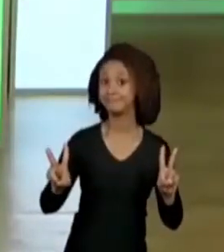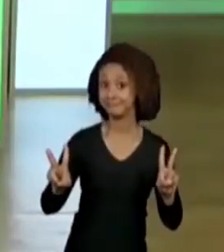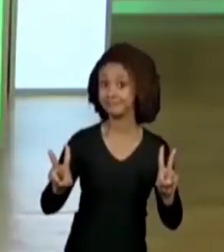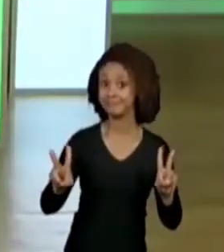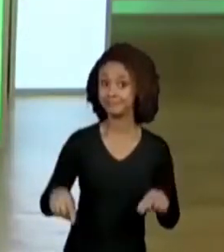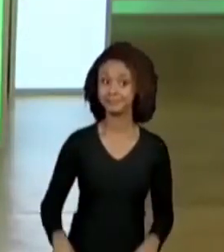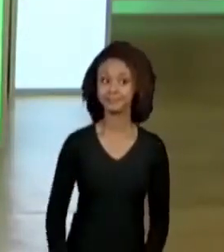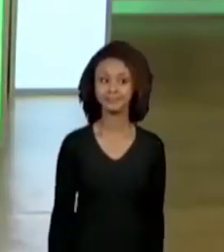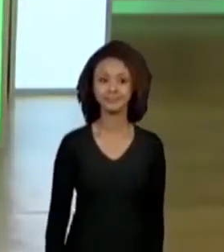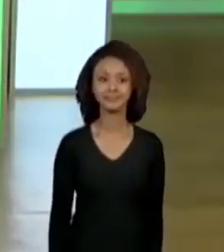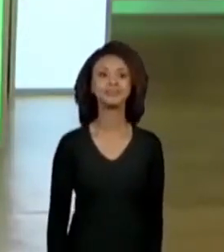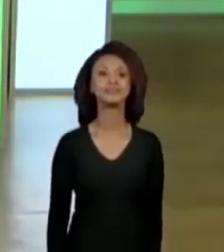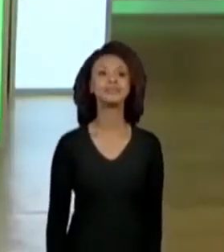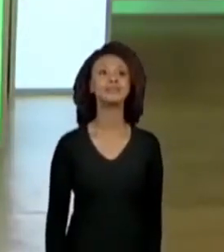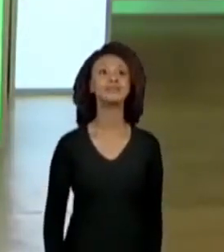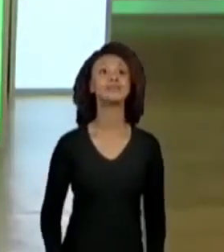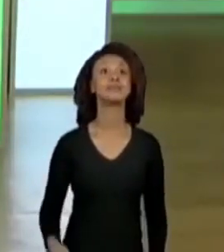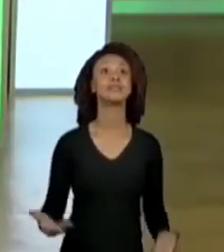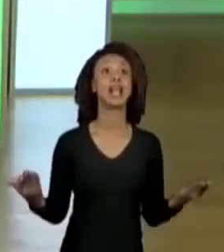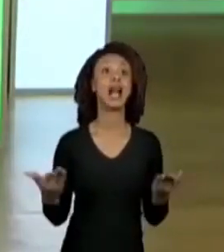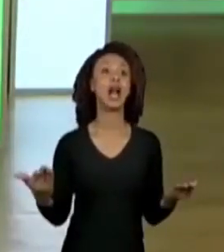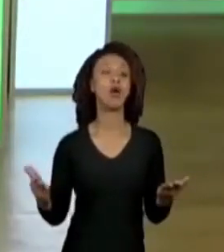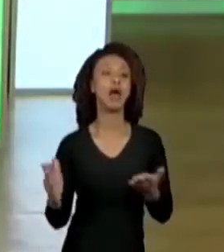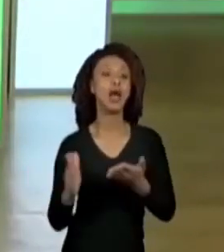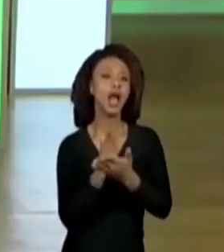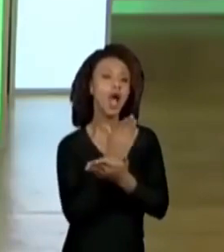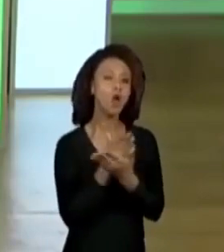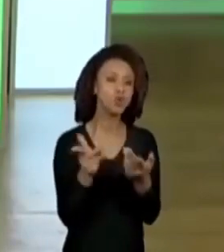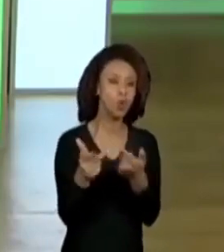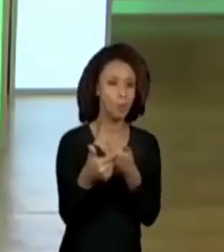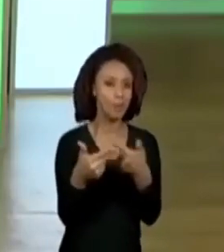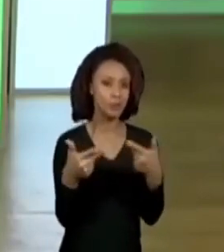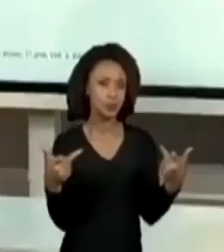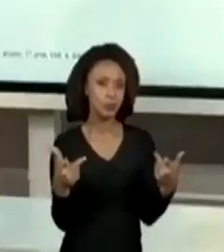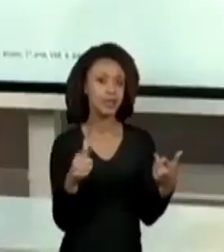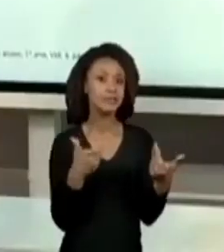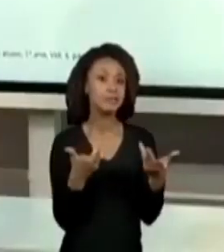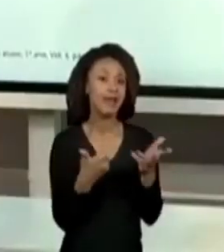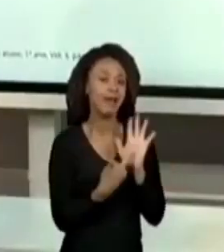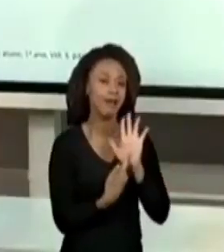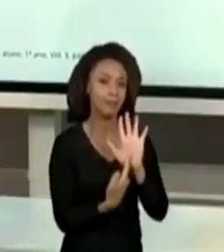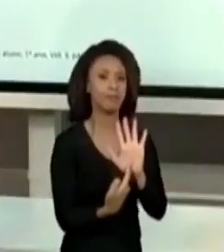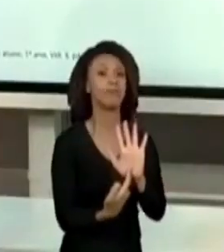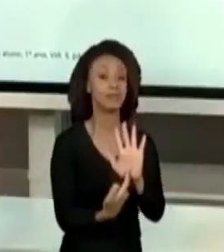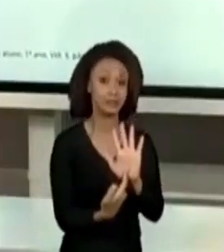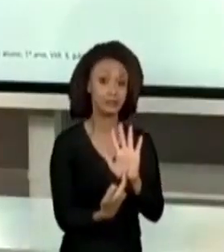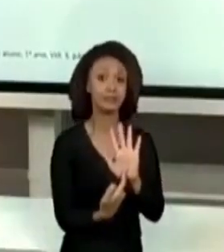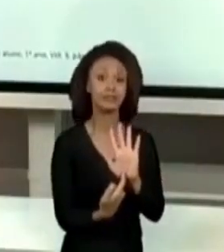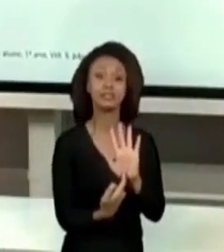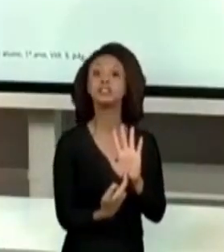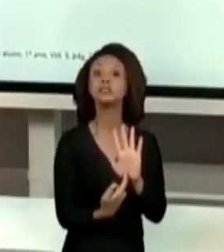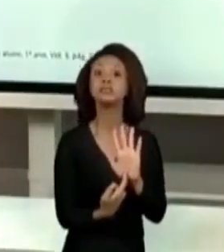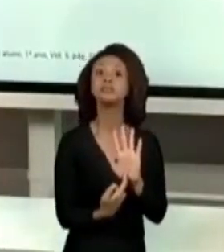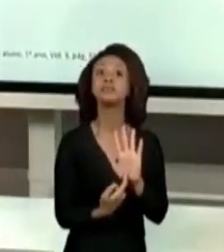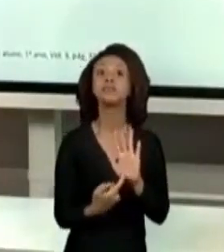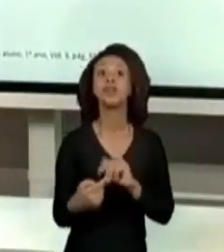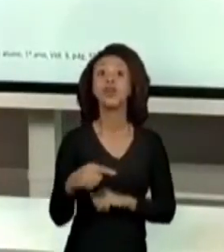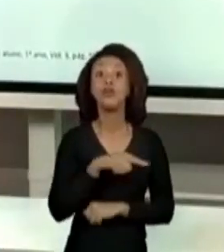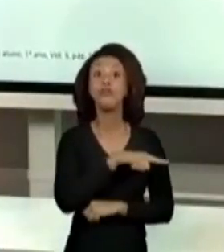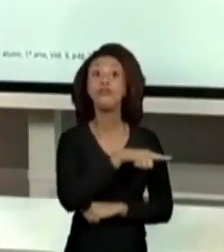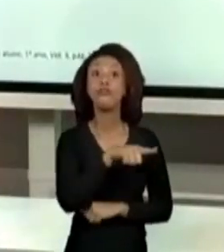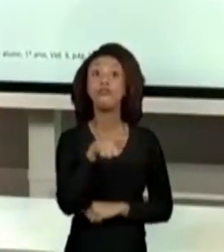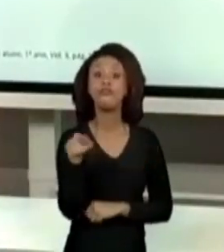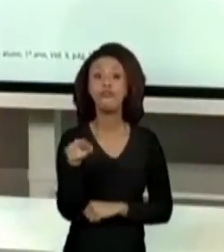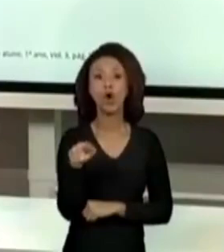verdade? Nós trouxemos algumas coisas e a gente vai mostrar para vocês e vocês vão usar o que